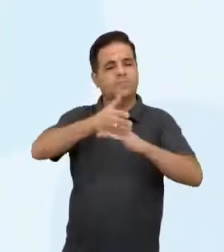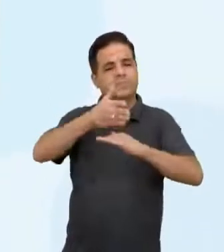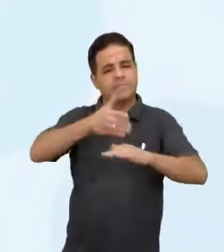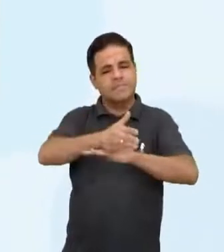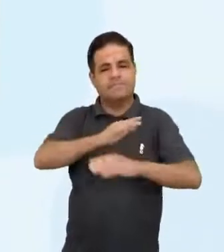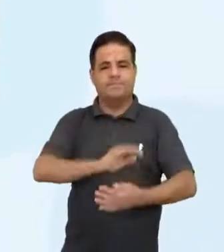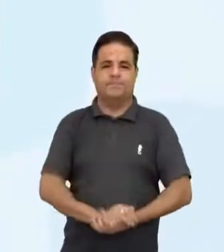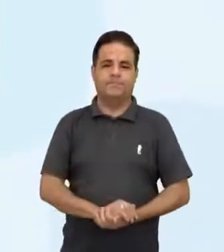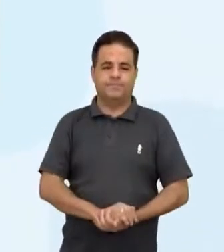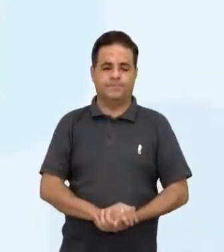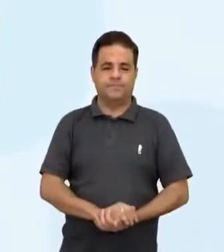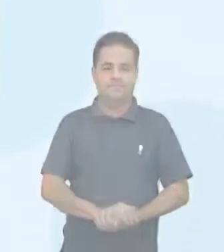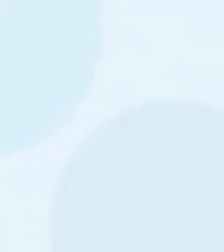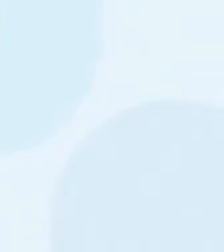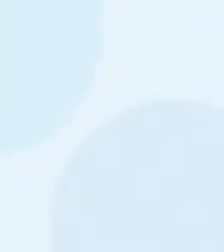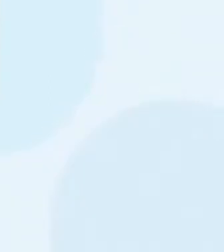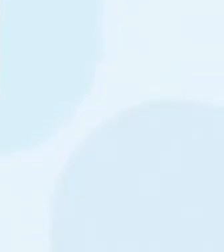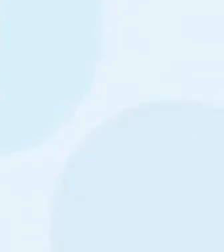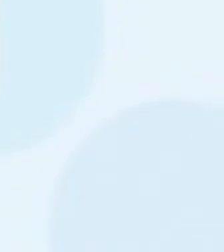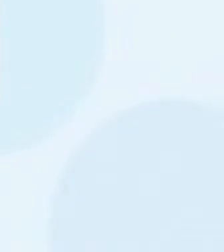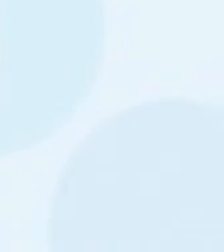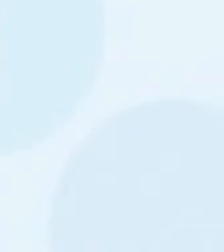participação.